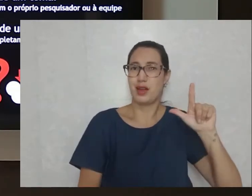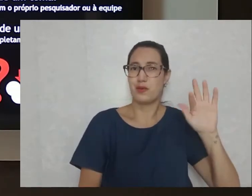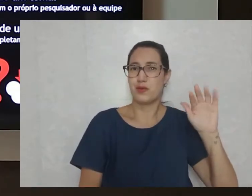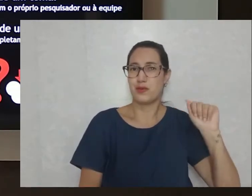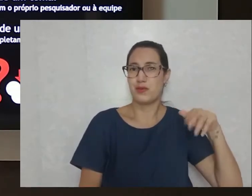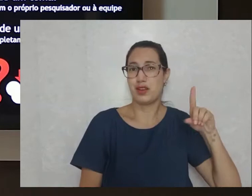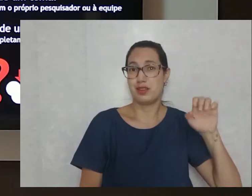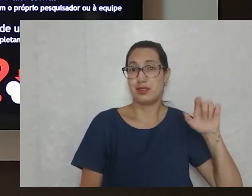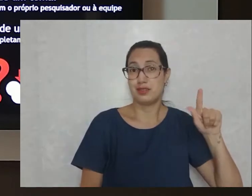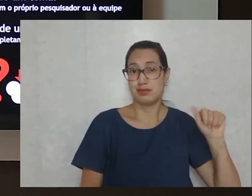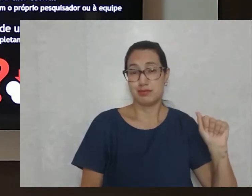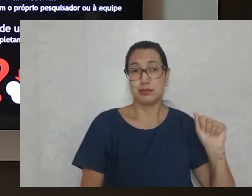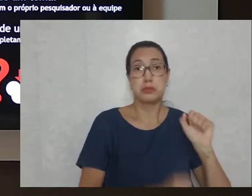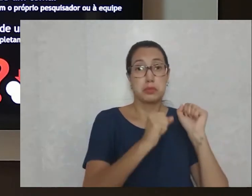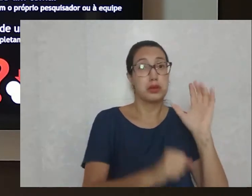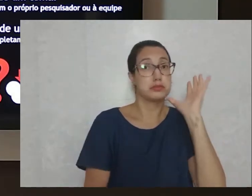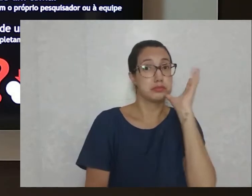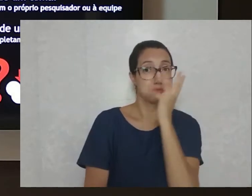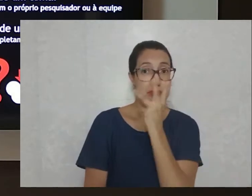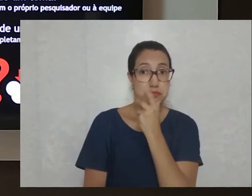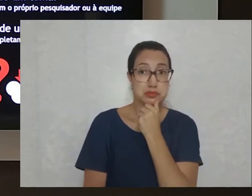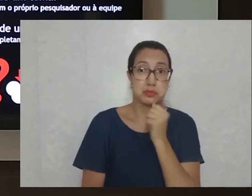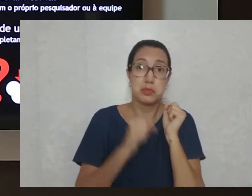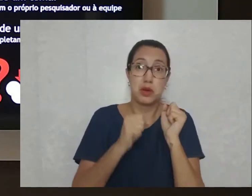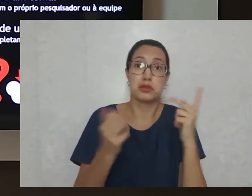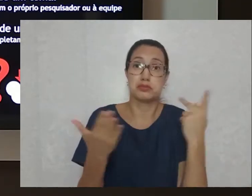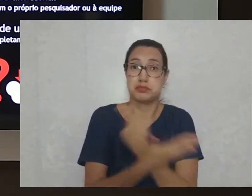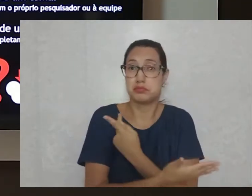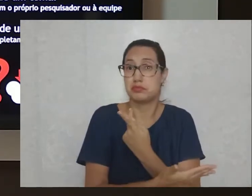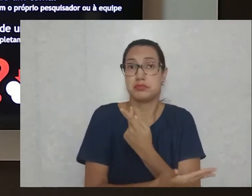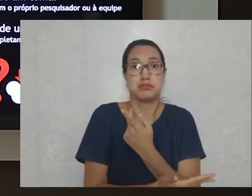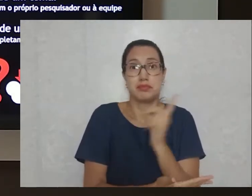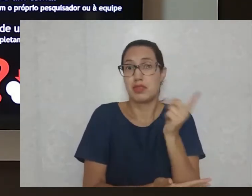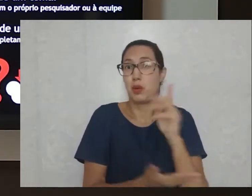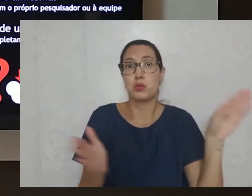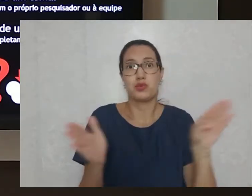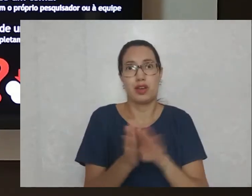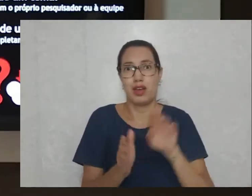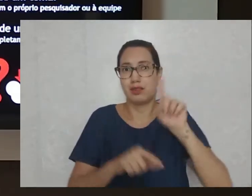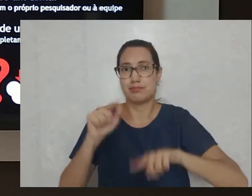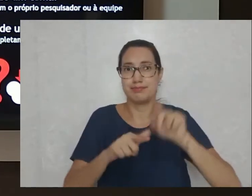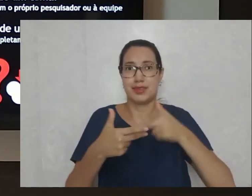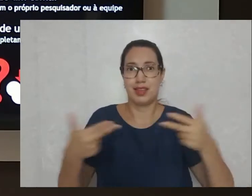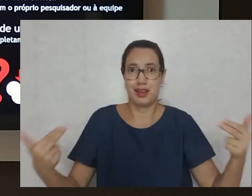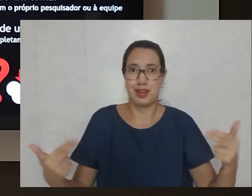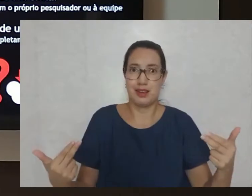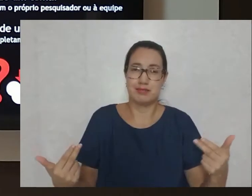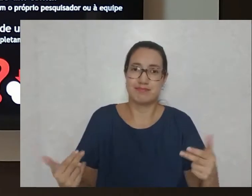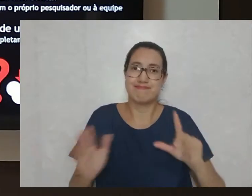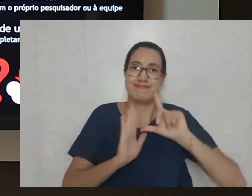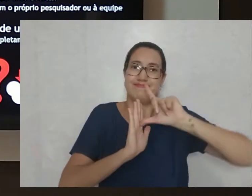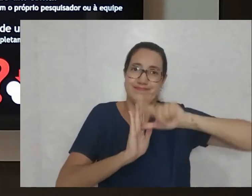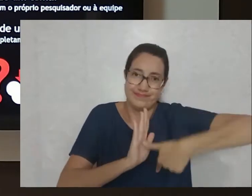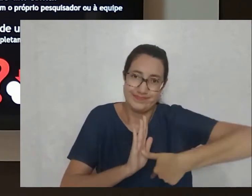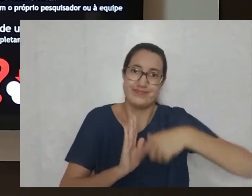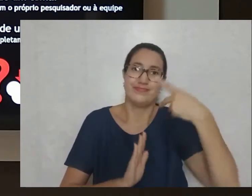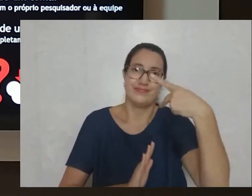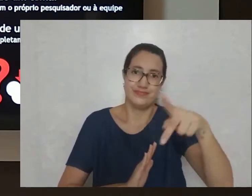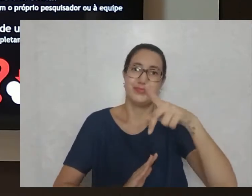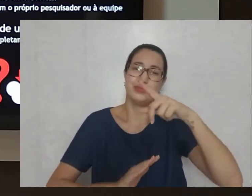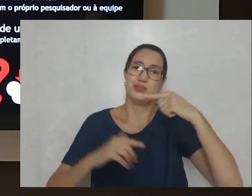ou não seja conduzida. Então essa questão de ser escolha pelo tema, quando você enxerga algumas questões que pode, de certa